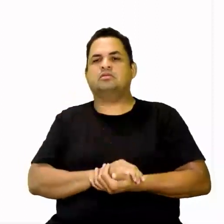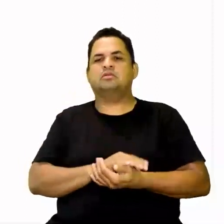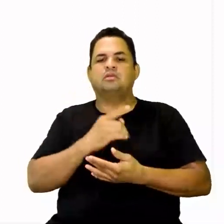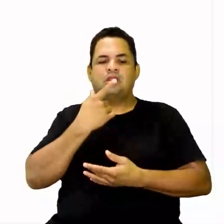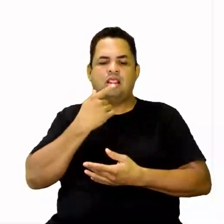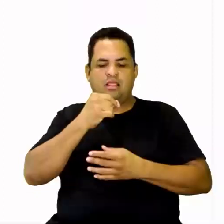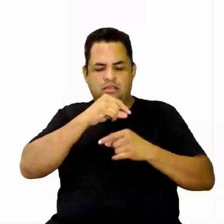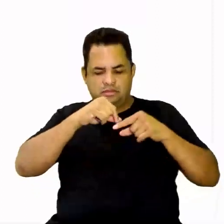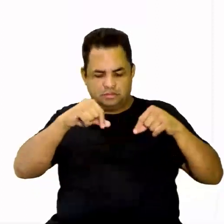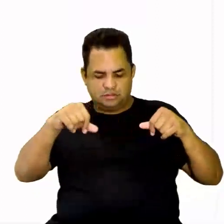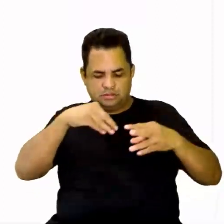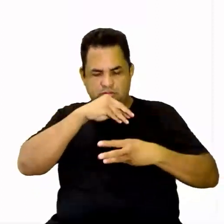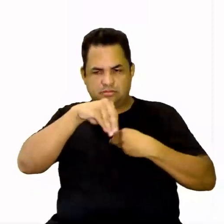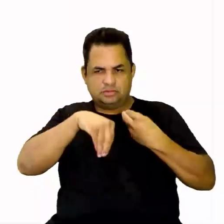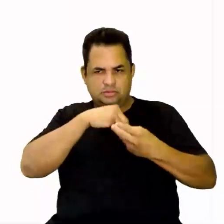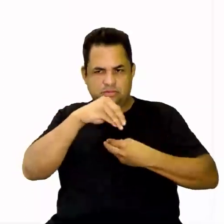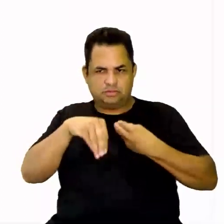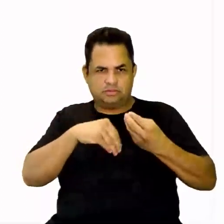cozinha dissolvido,